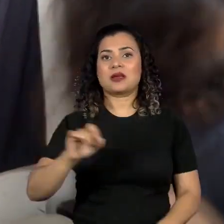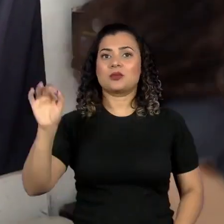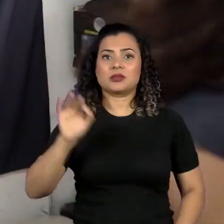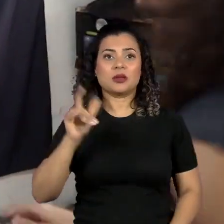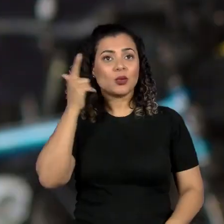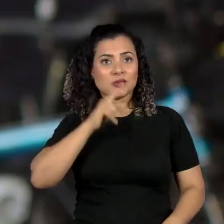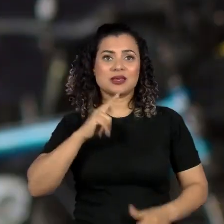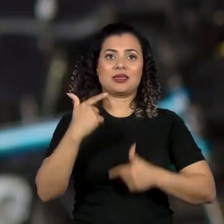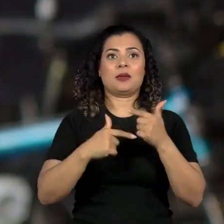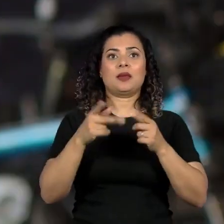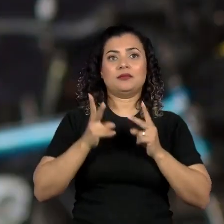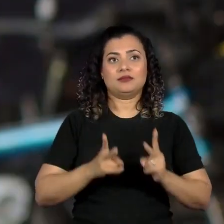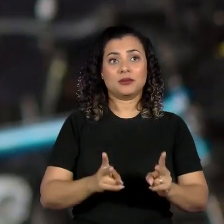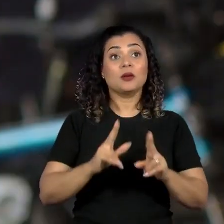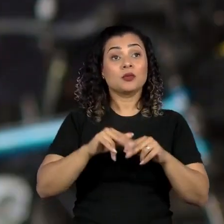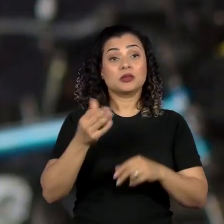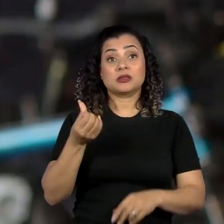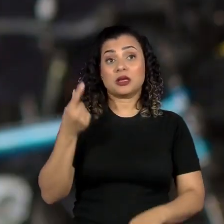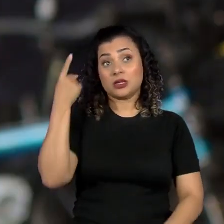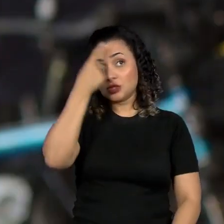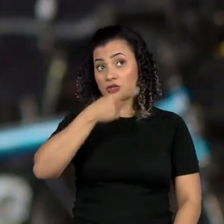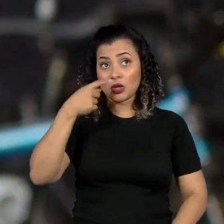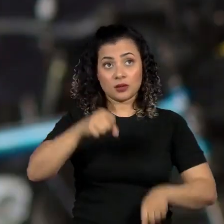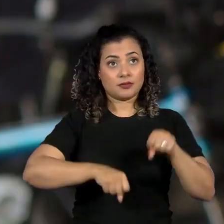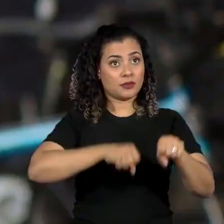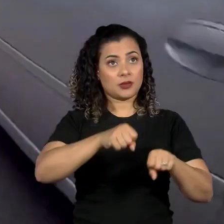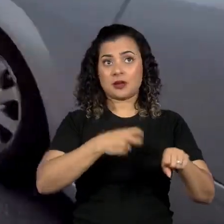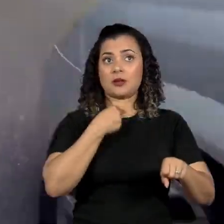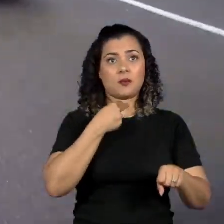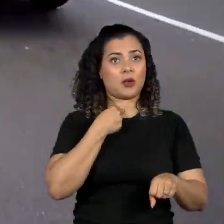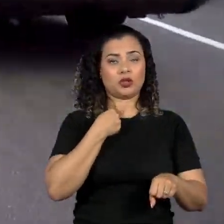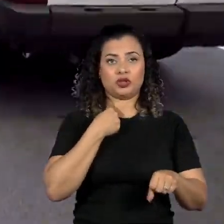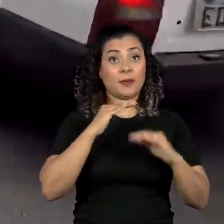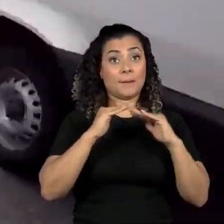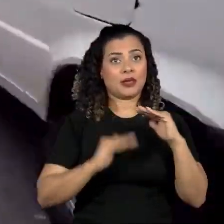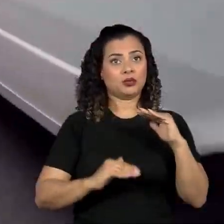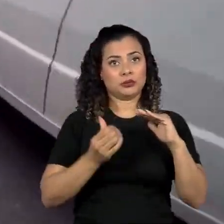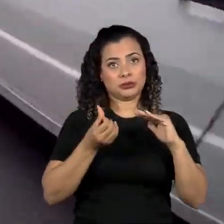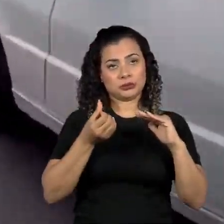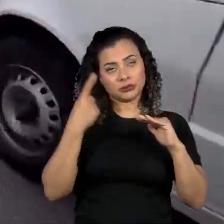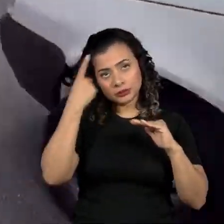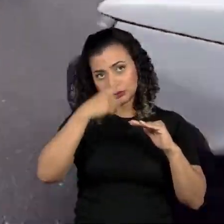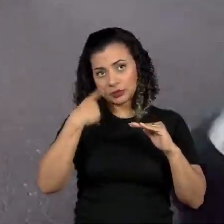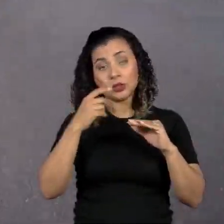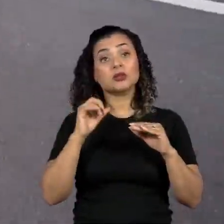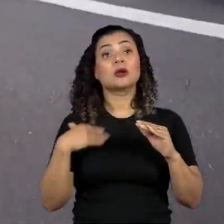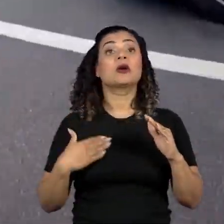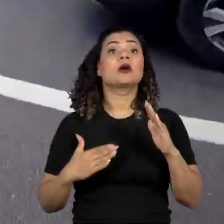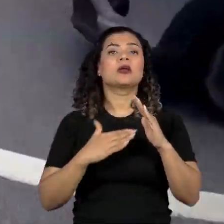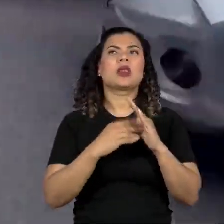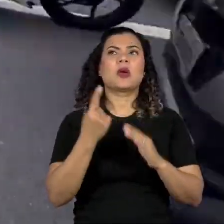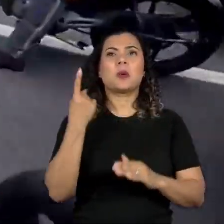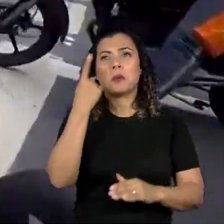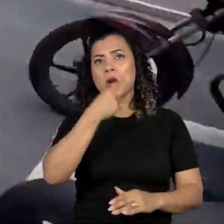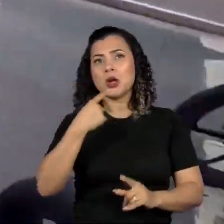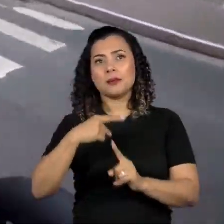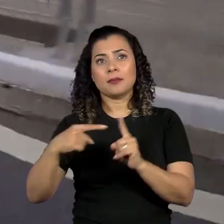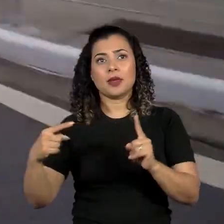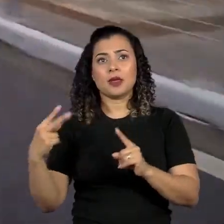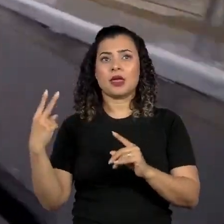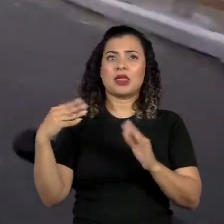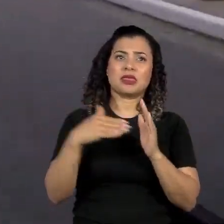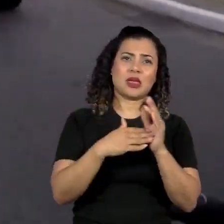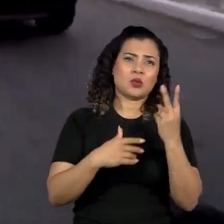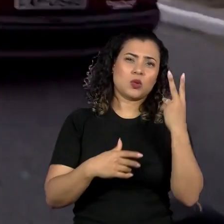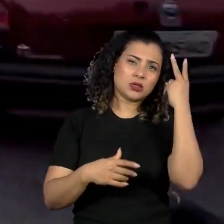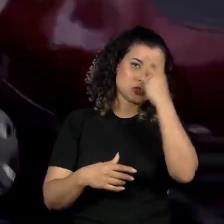entregando. O ciclista, ele não passa mais de 6 horas em cima da bicicleta trabalhando. Cada período de entregas dura de 1 hora e meia a 2 horas.